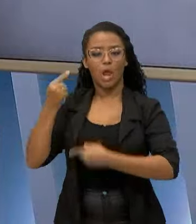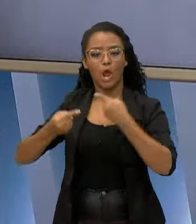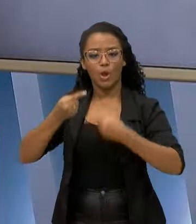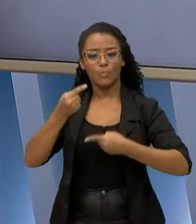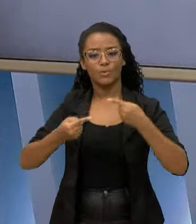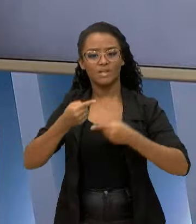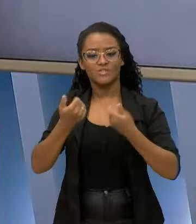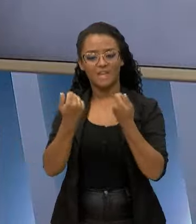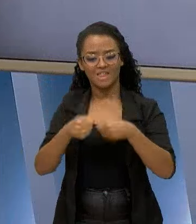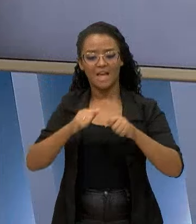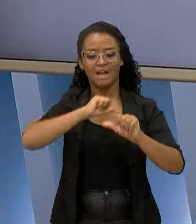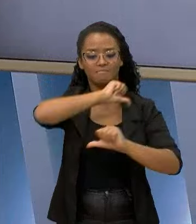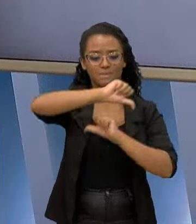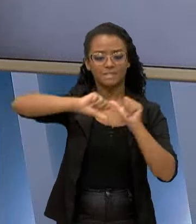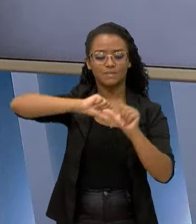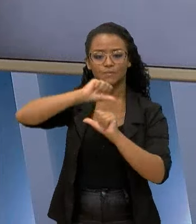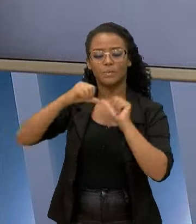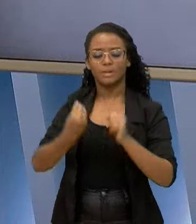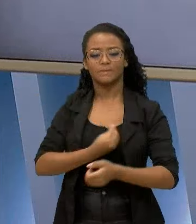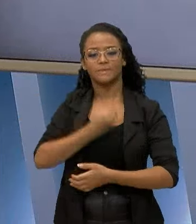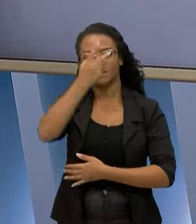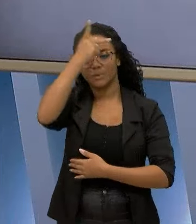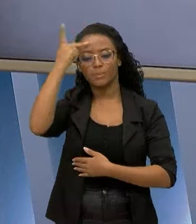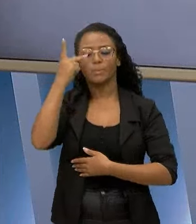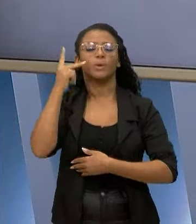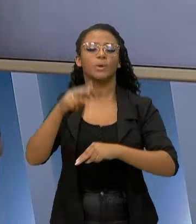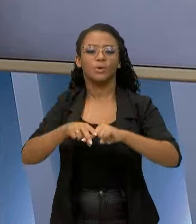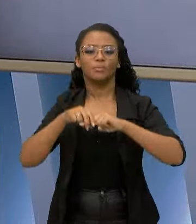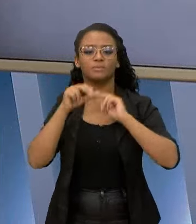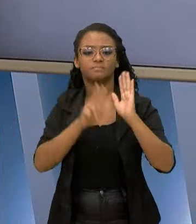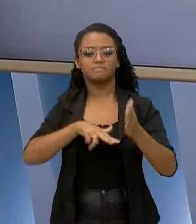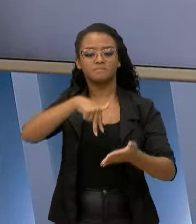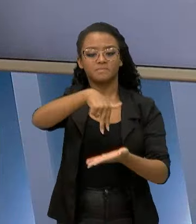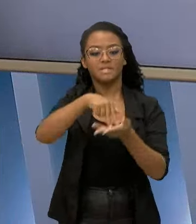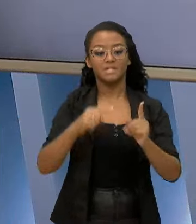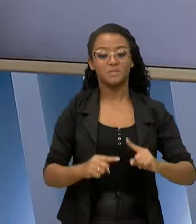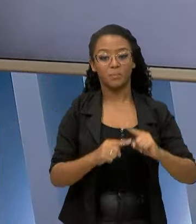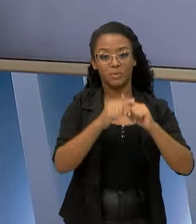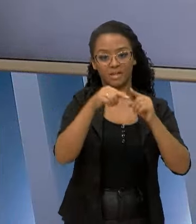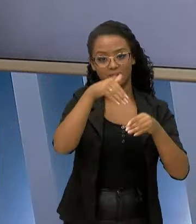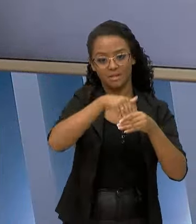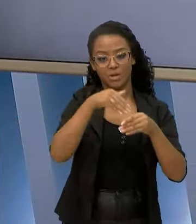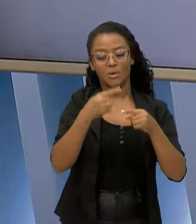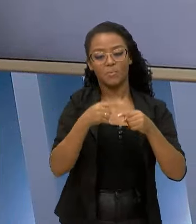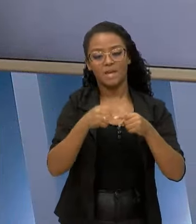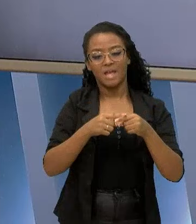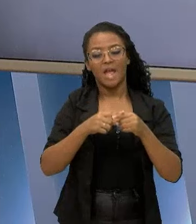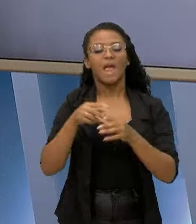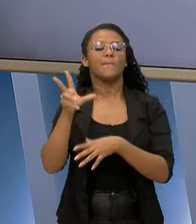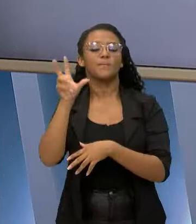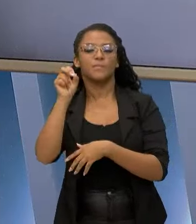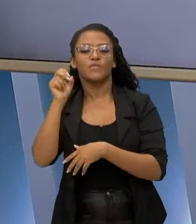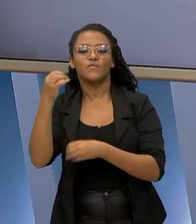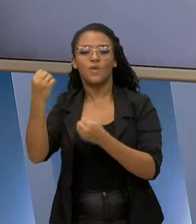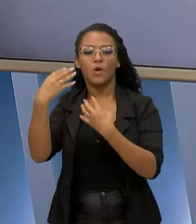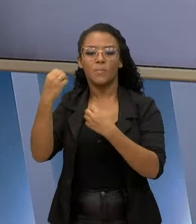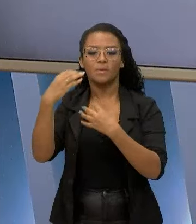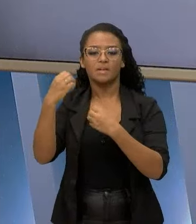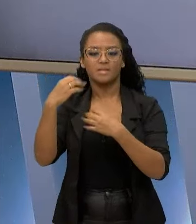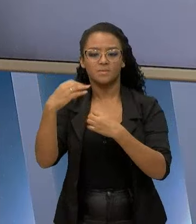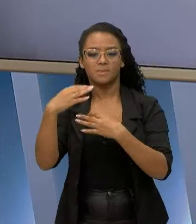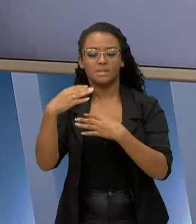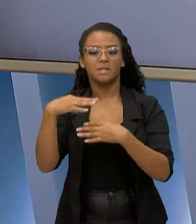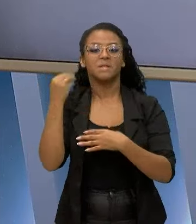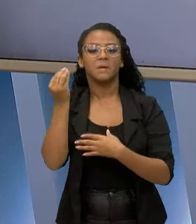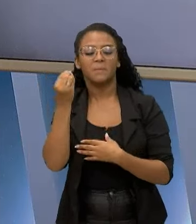pessoas. Por isso eu estou ocupando e disputando essa eleição, porque eu aprendi com a minha avó que, para quem vem de baixo como nós, oportunidade não bate 2 vezes